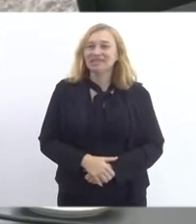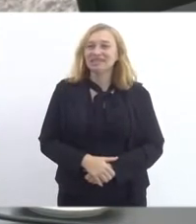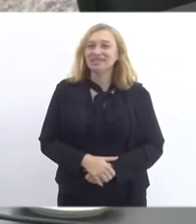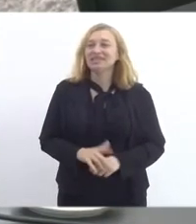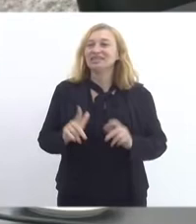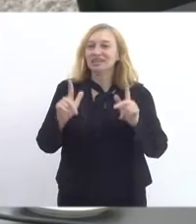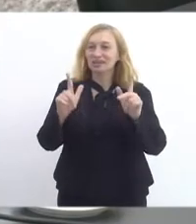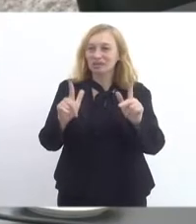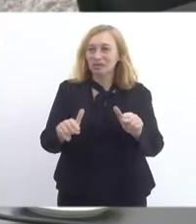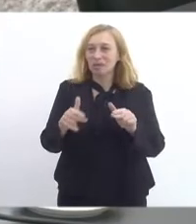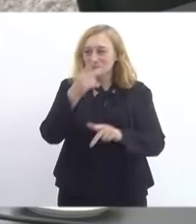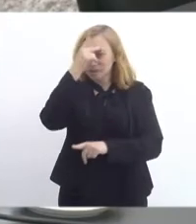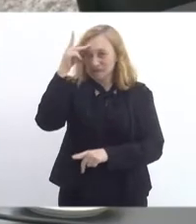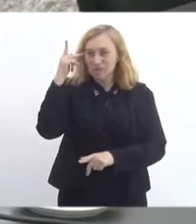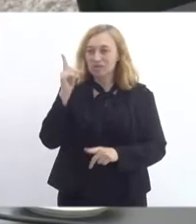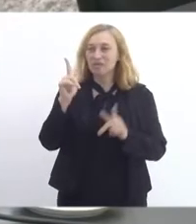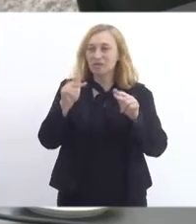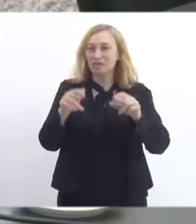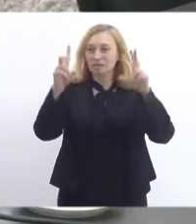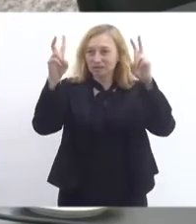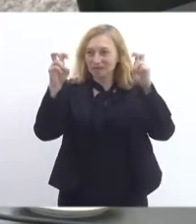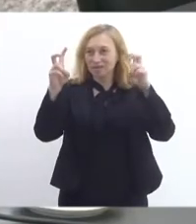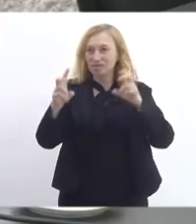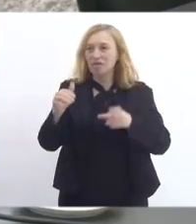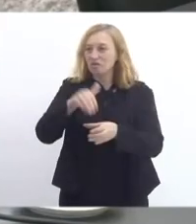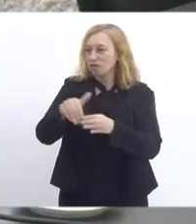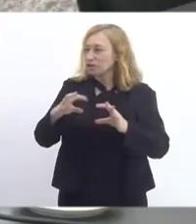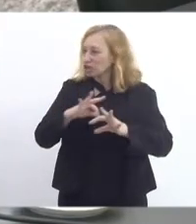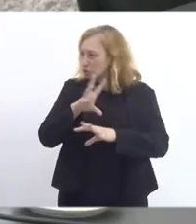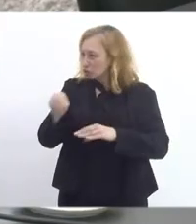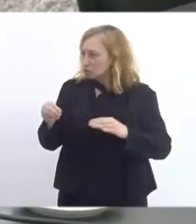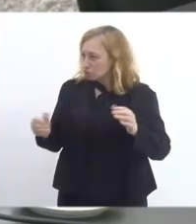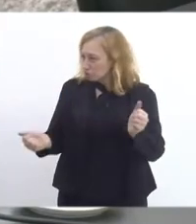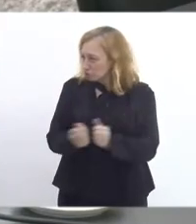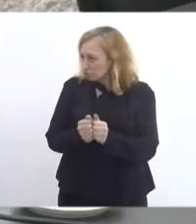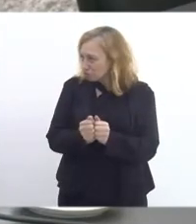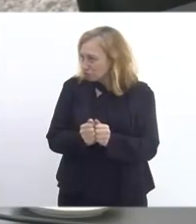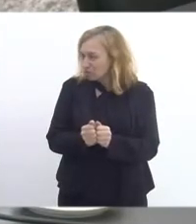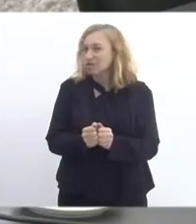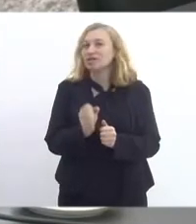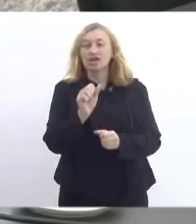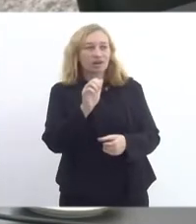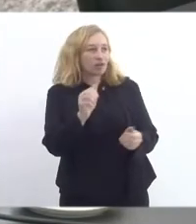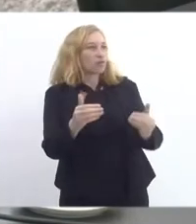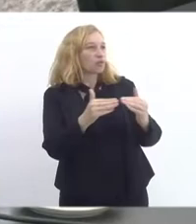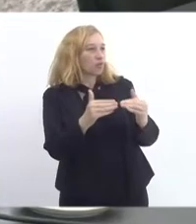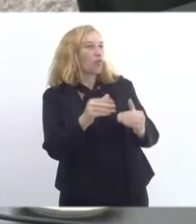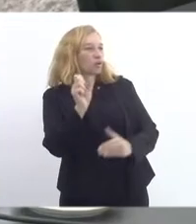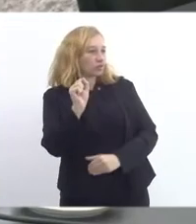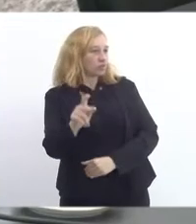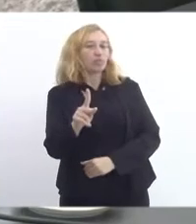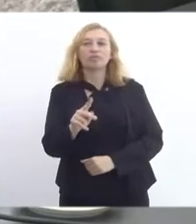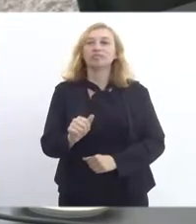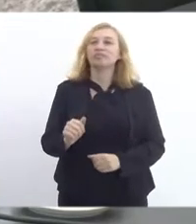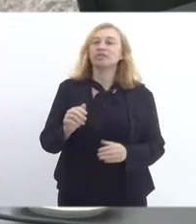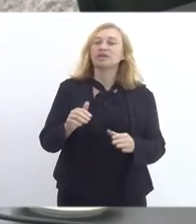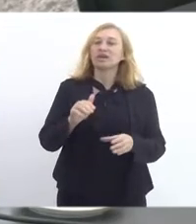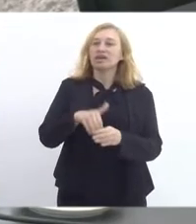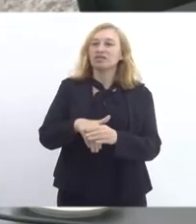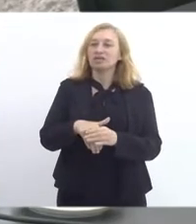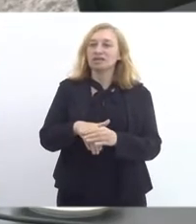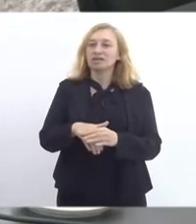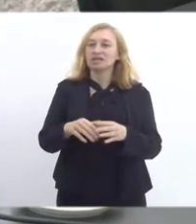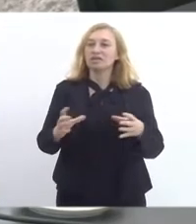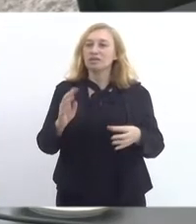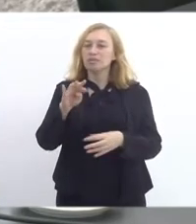e mesmo tema. Ah, vamos votar tudo junto. Queria botar a votação em bloco. Isso. De acordo. Boa, muito bom. Pode ser? Pode. Então, em votação em